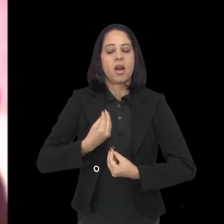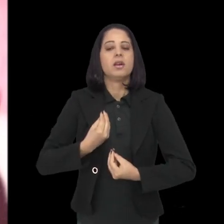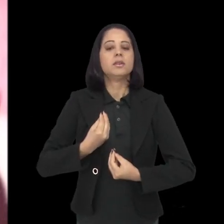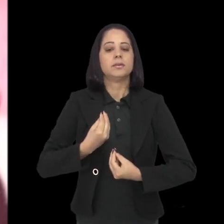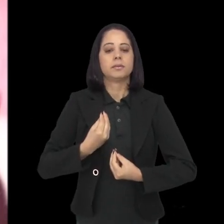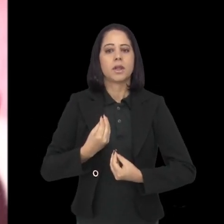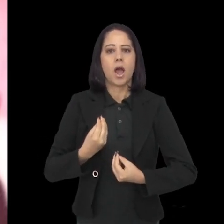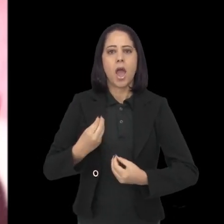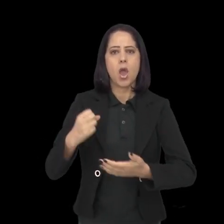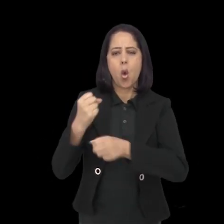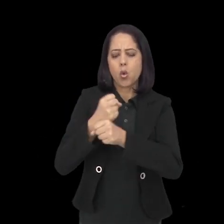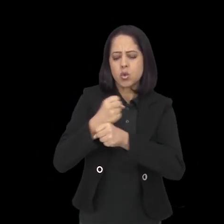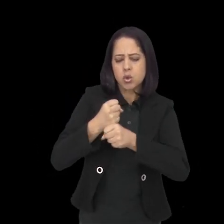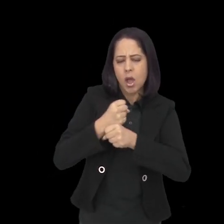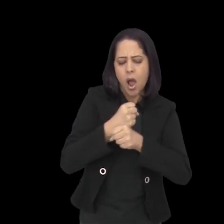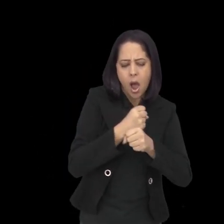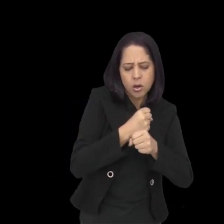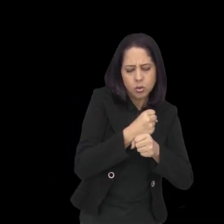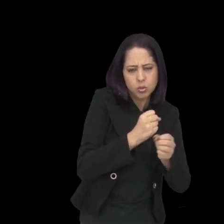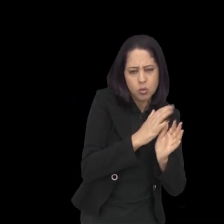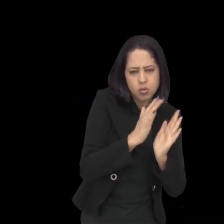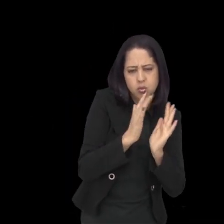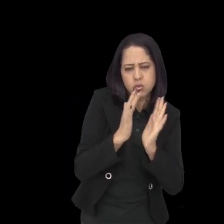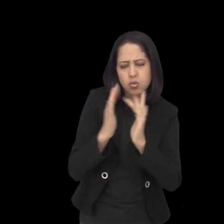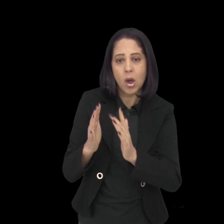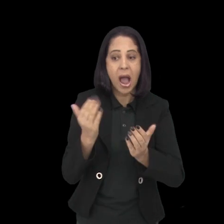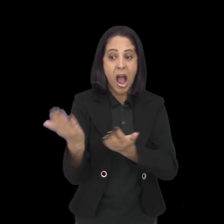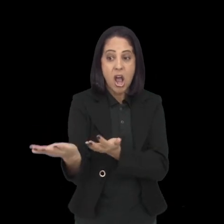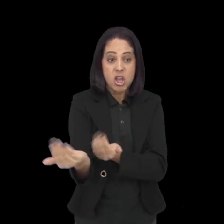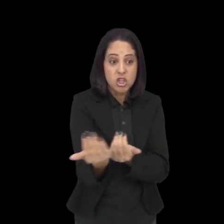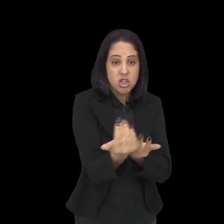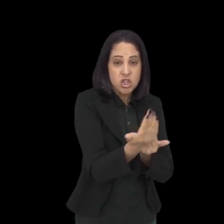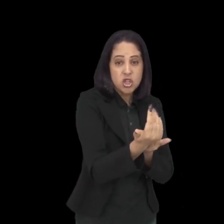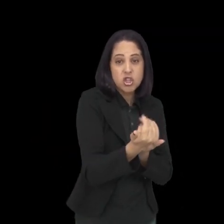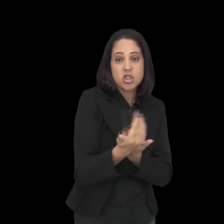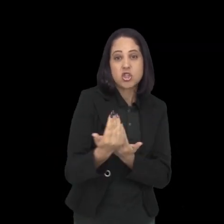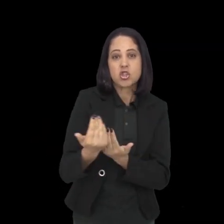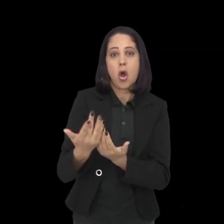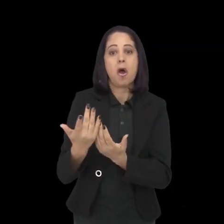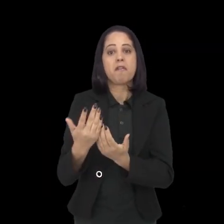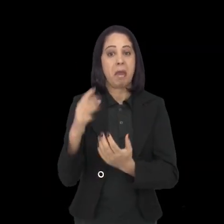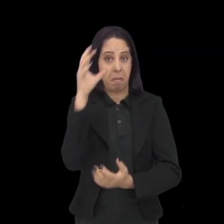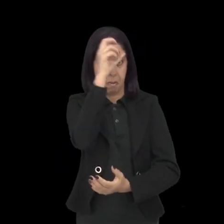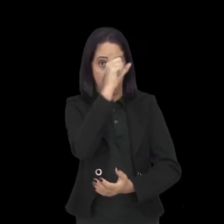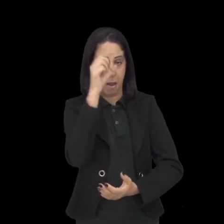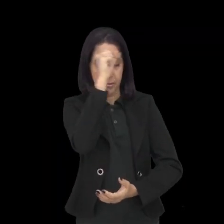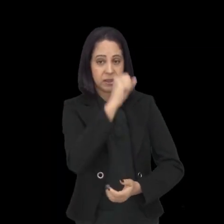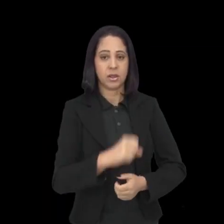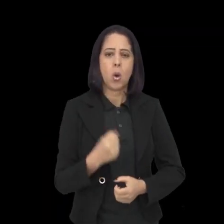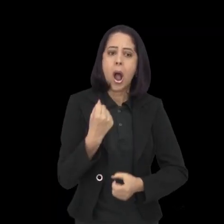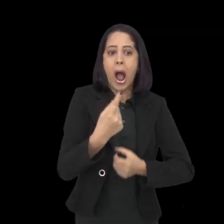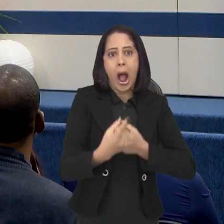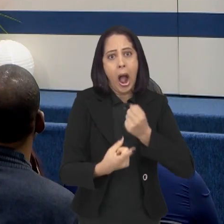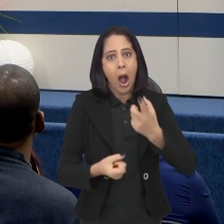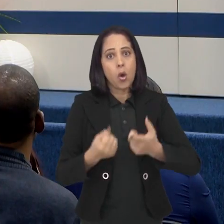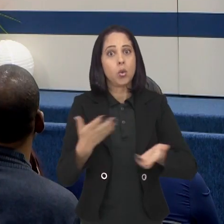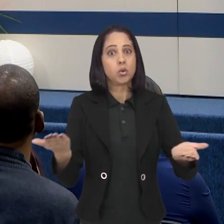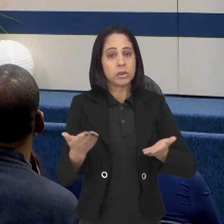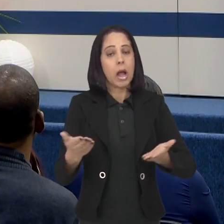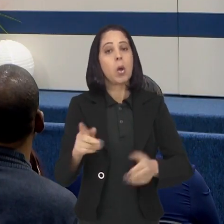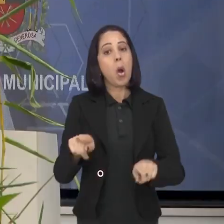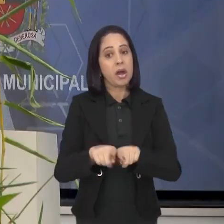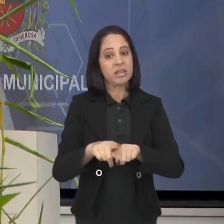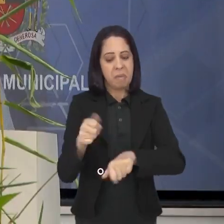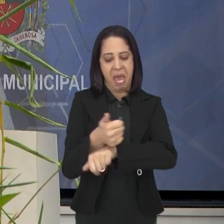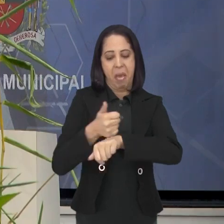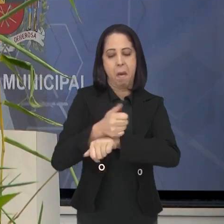dan de faixa preta. Durante todos esses anos, muitos jovens receberam ensinamentos do mestre Felipe e alguns